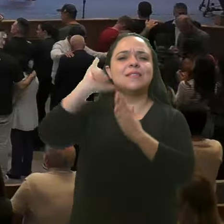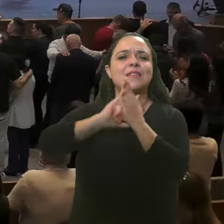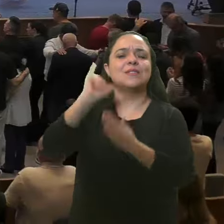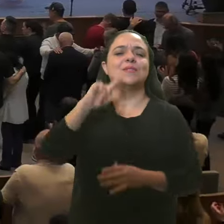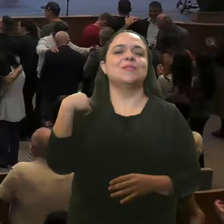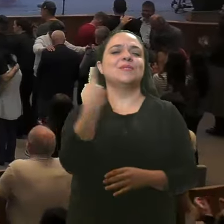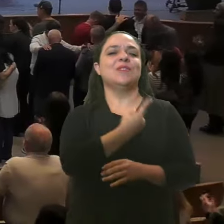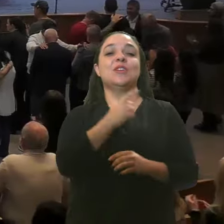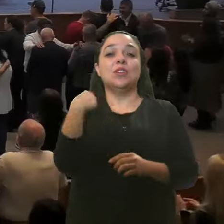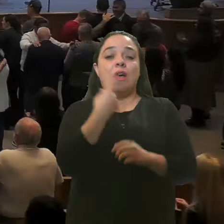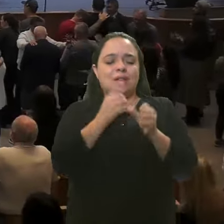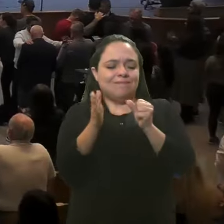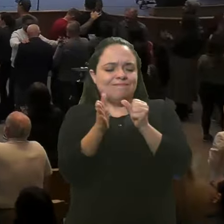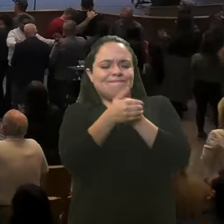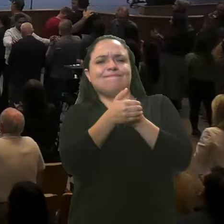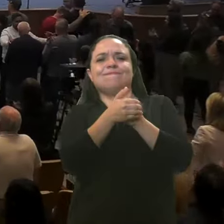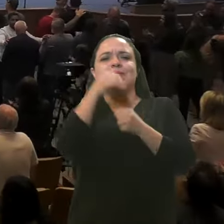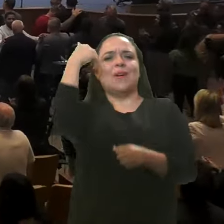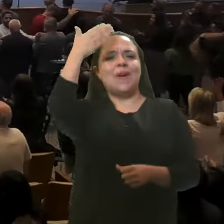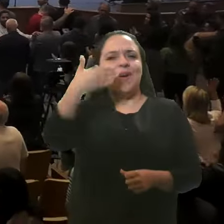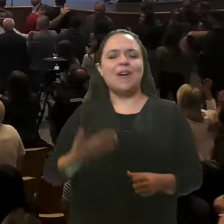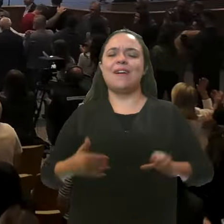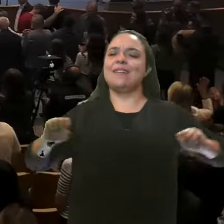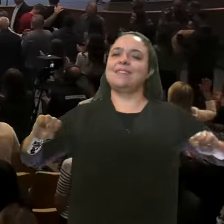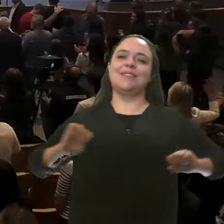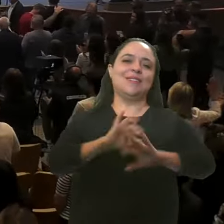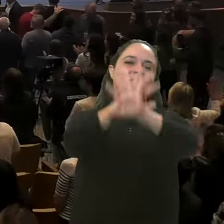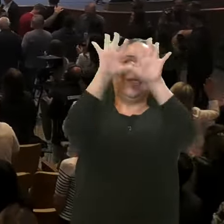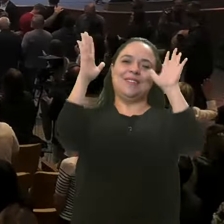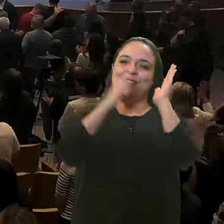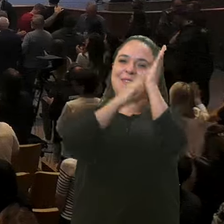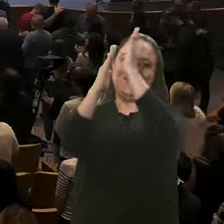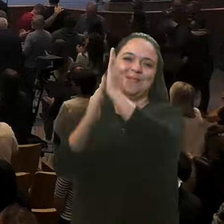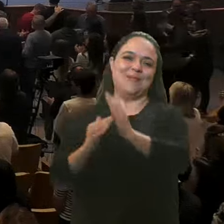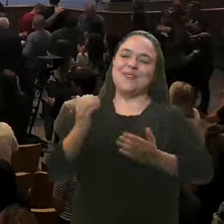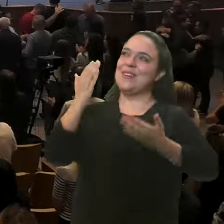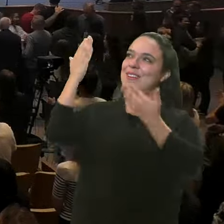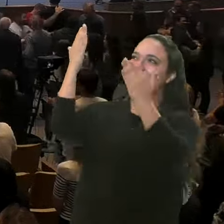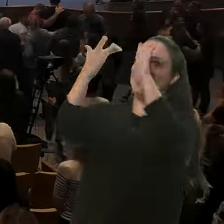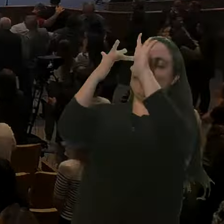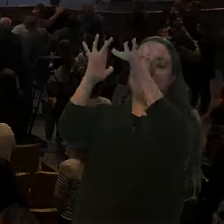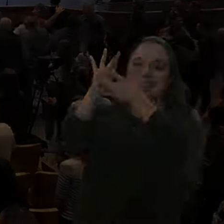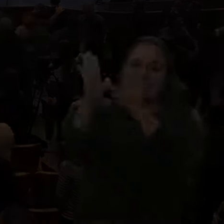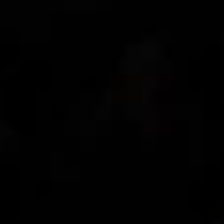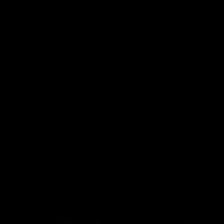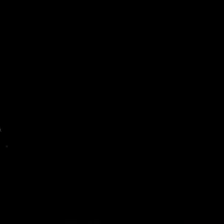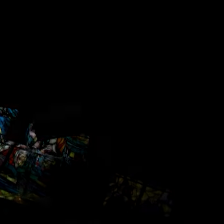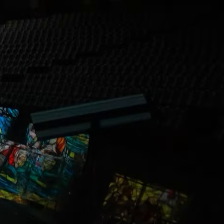refúgio. A Ele toda honra, toda glória e todo louvor. Aleluia.